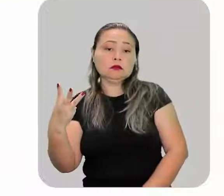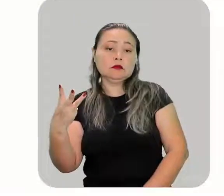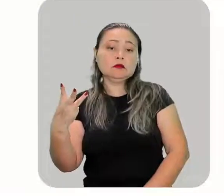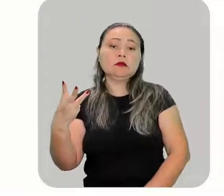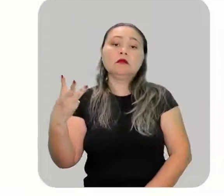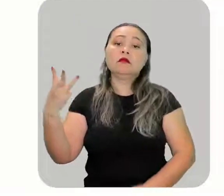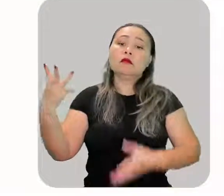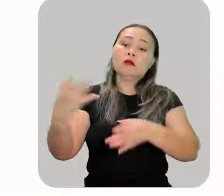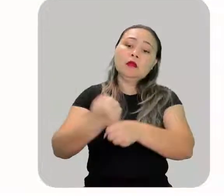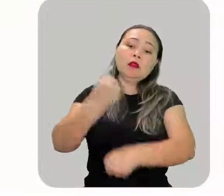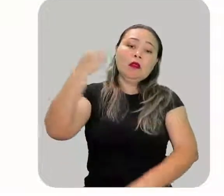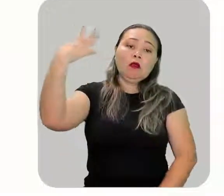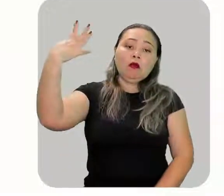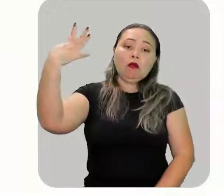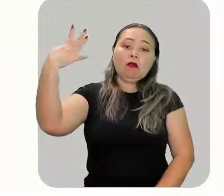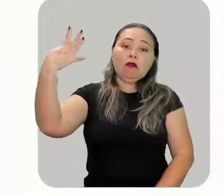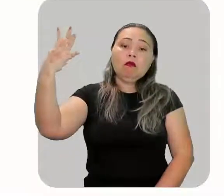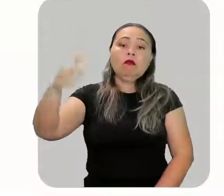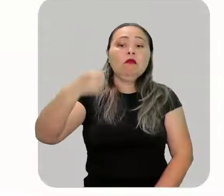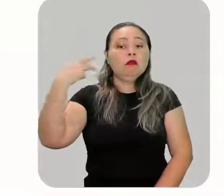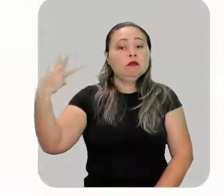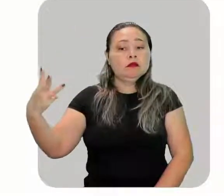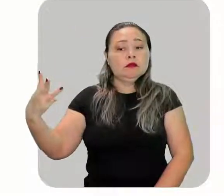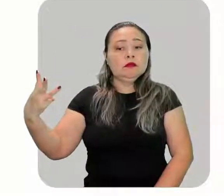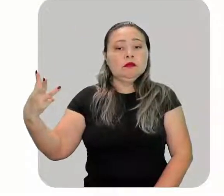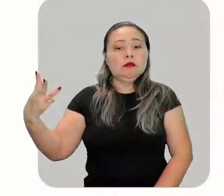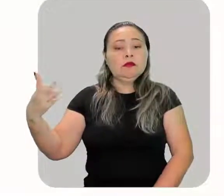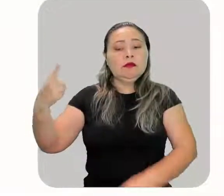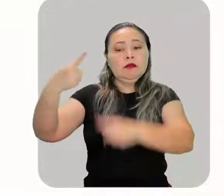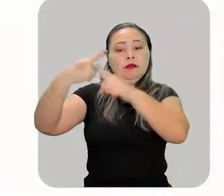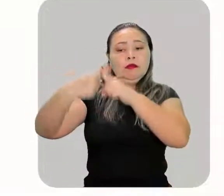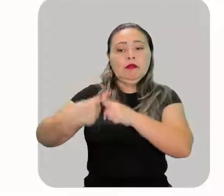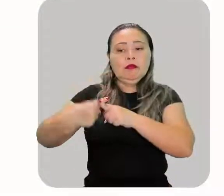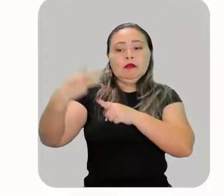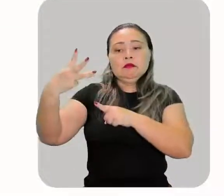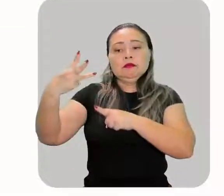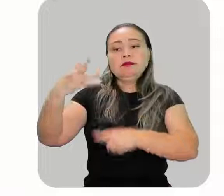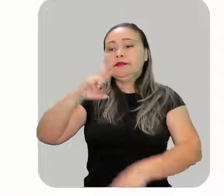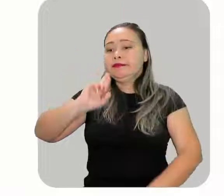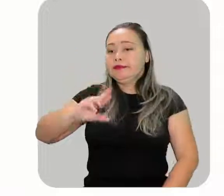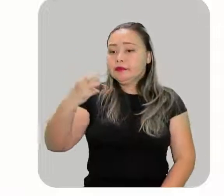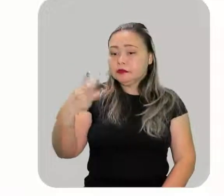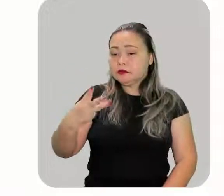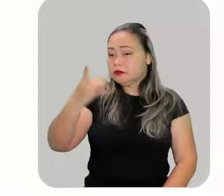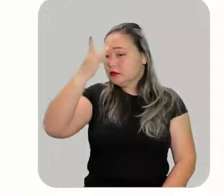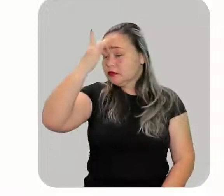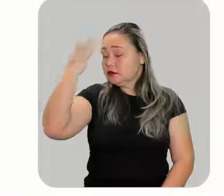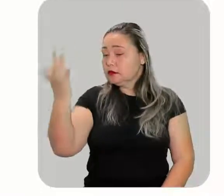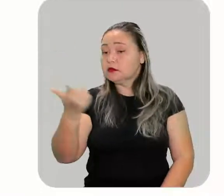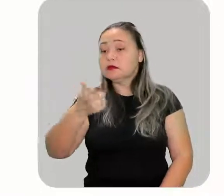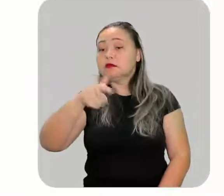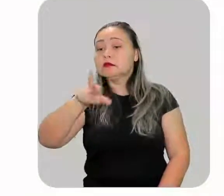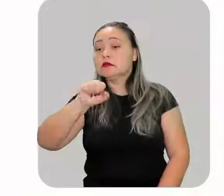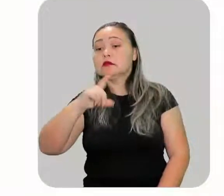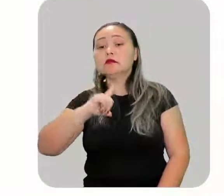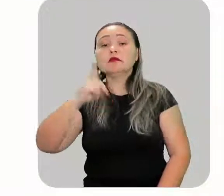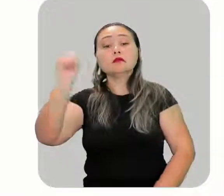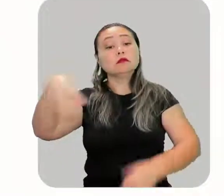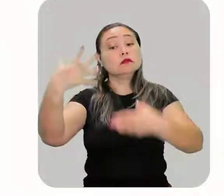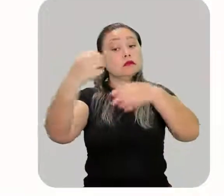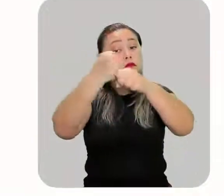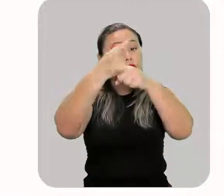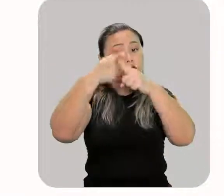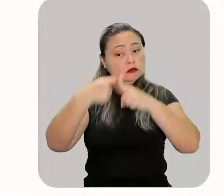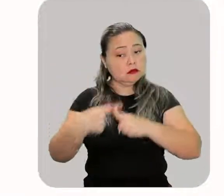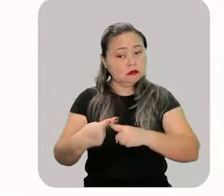1 mais 3? 4. 1 vezes 3? 3. Beleza, resolveu facinho a equação de segundo grau por soma e produto.